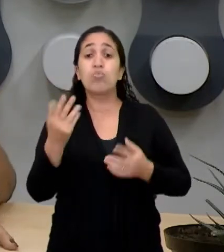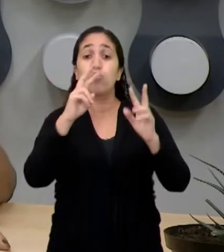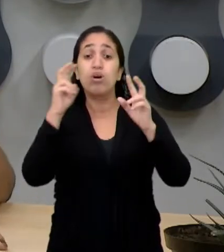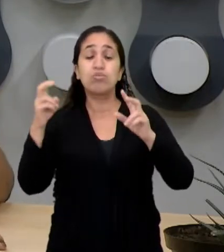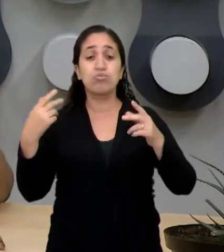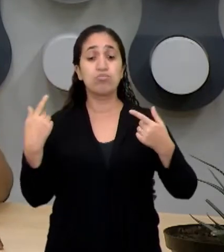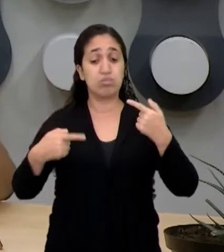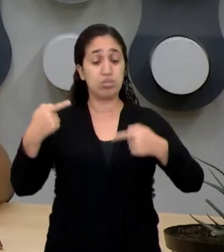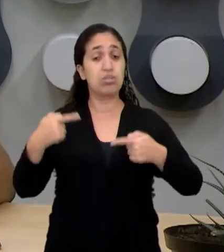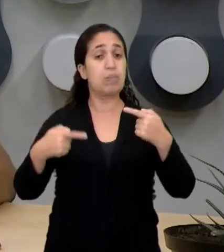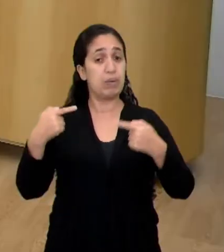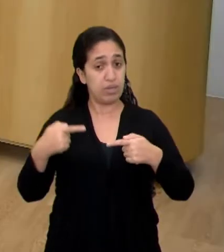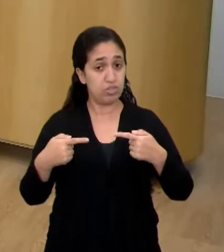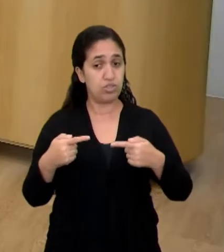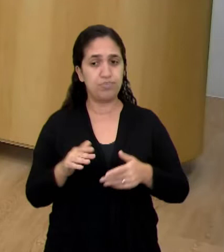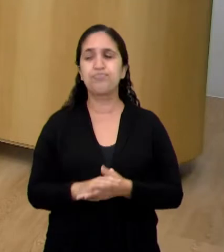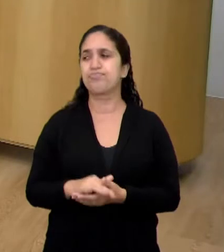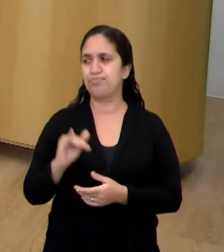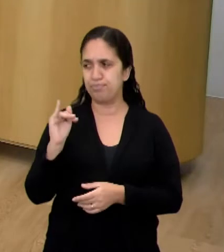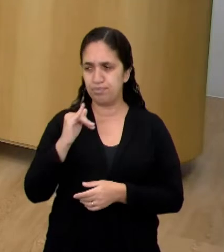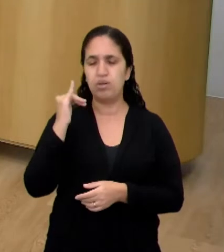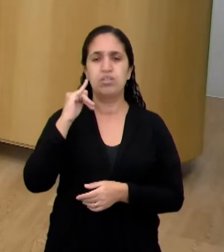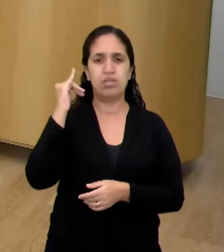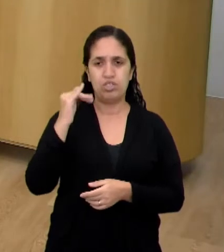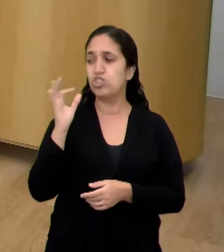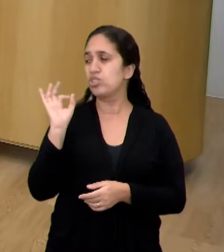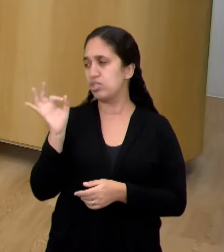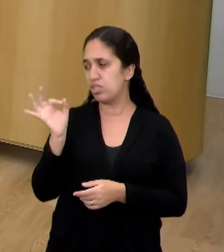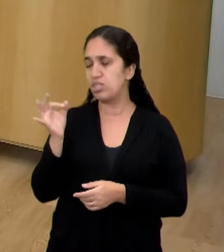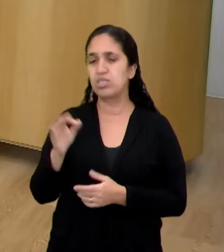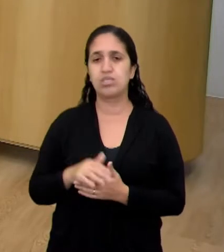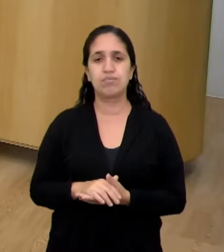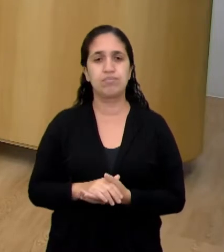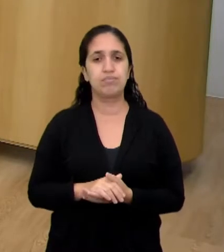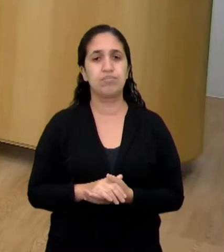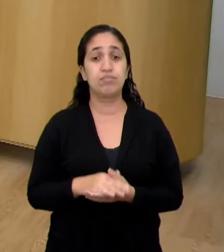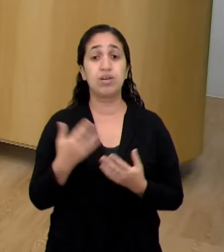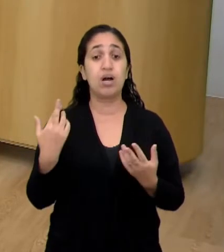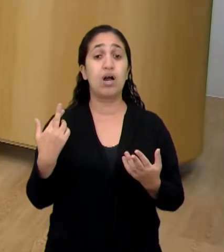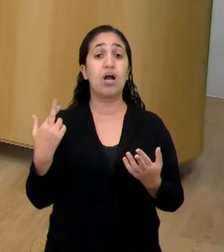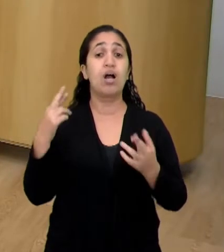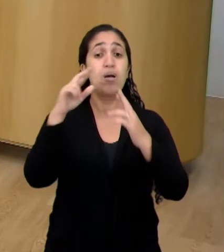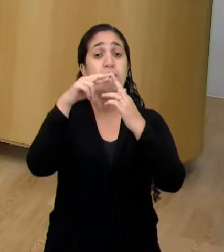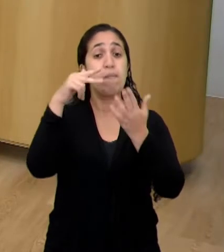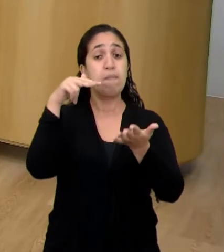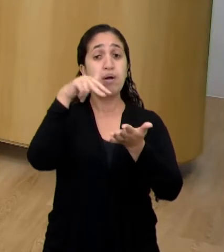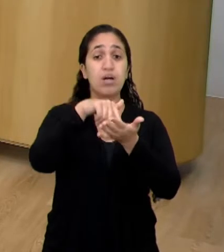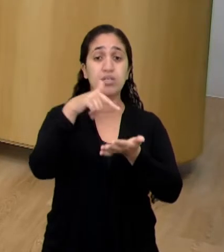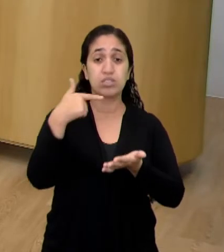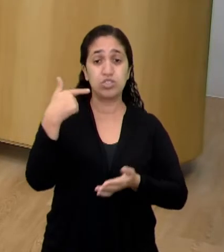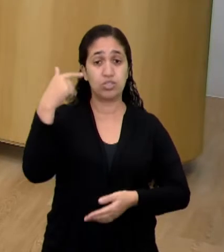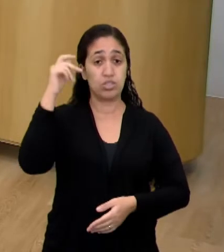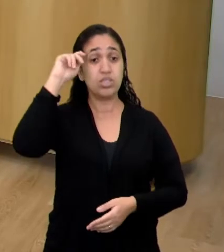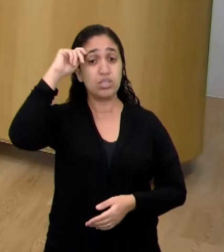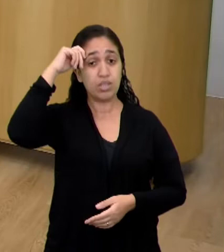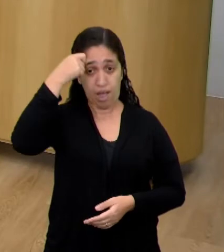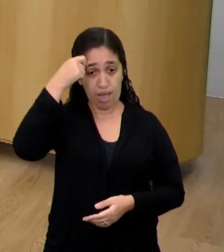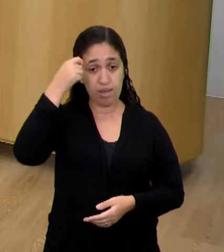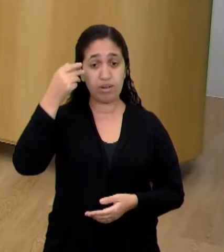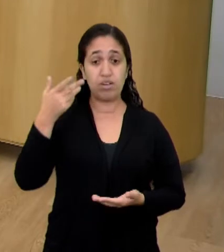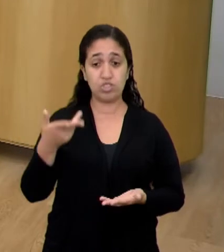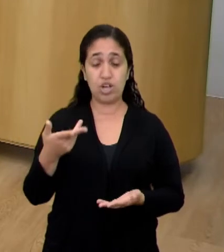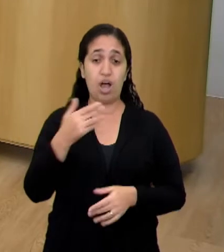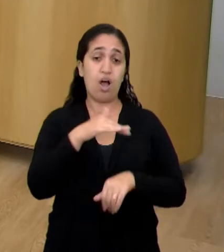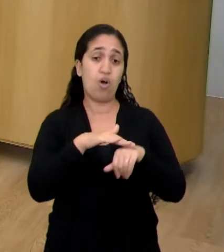discussões. Eu acho importante. E aí, ó, Vivi, a questão da representatividade negra, eu estava falando sobre o que eu falei